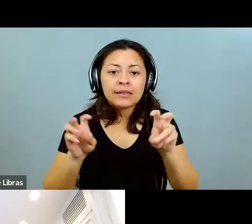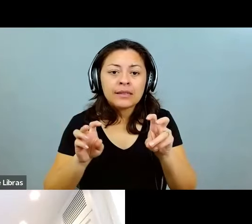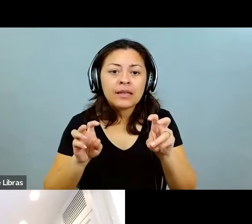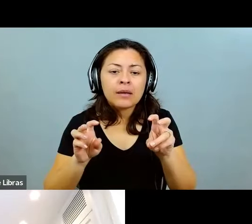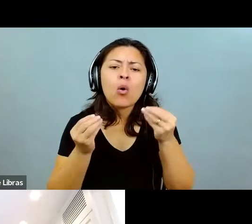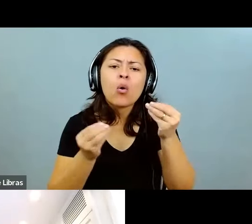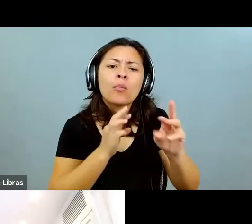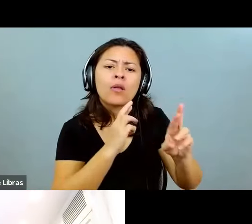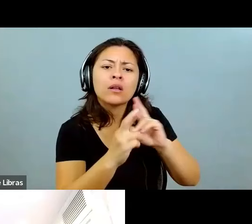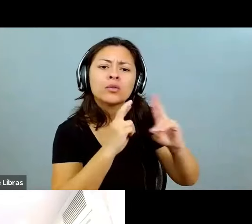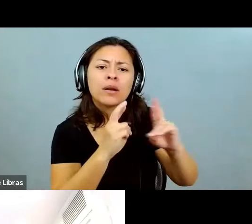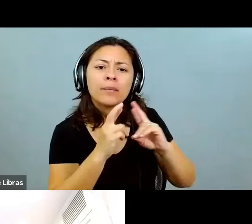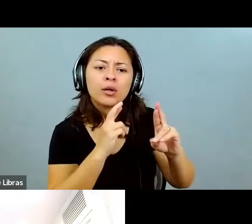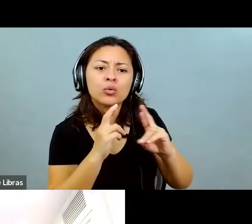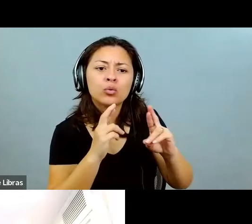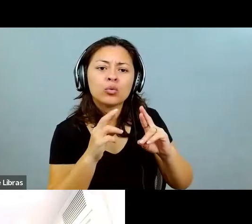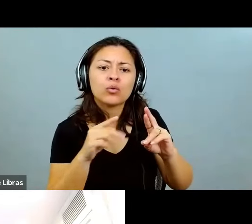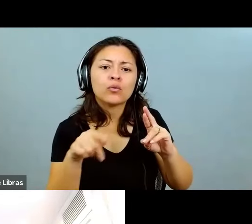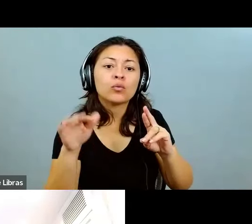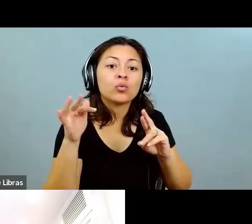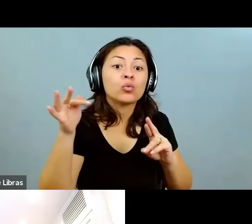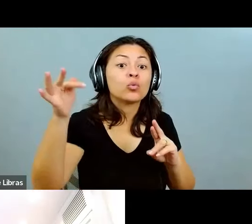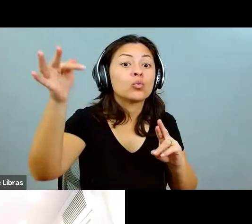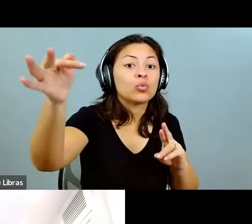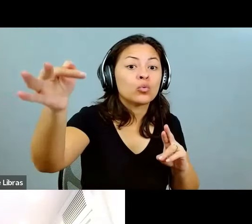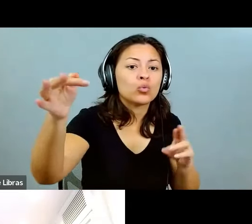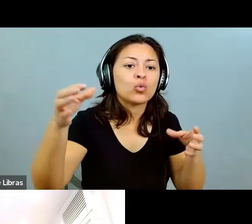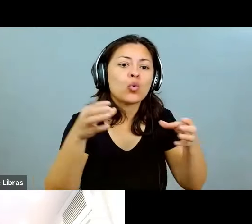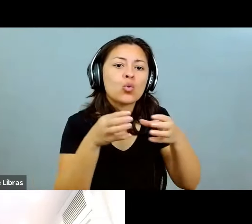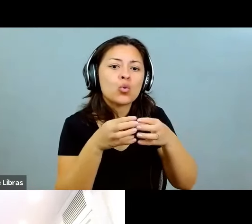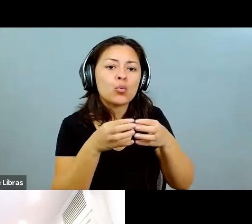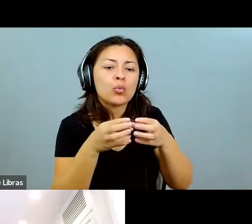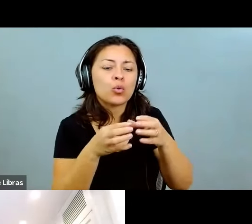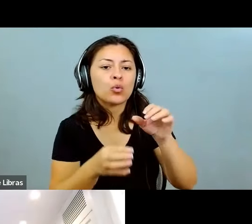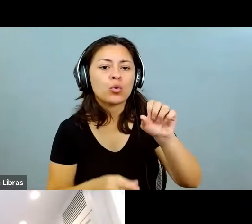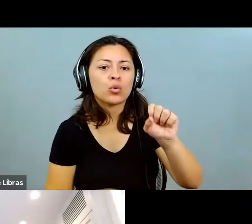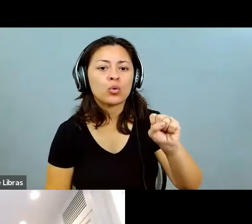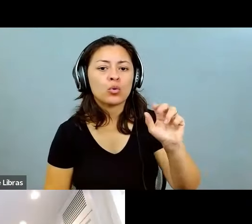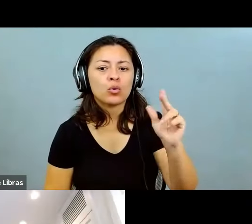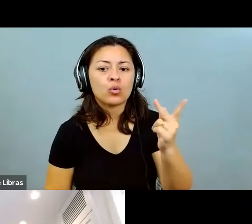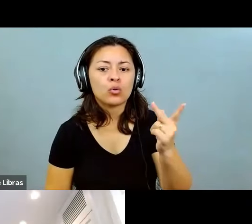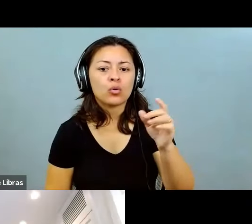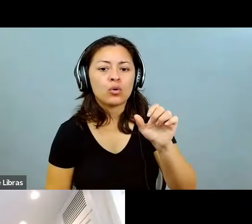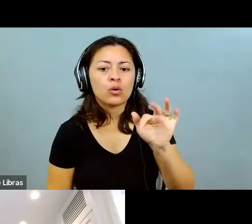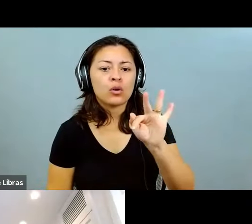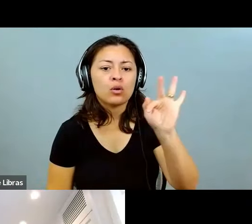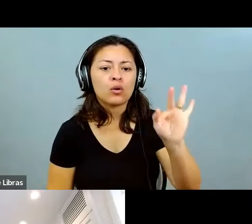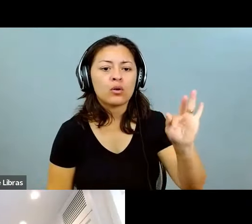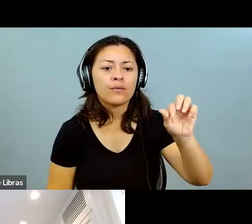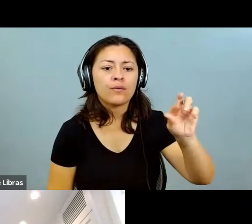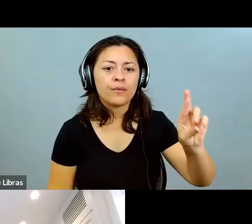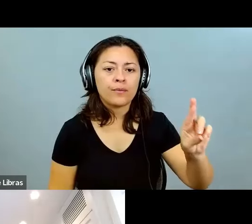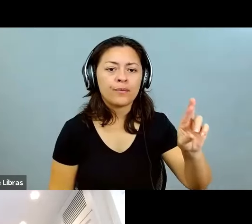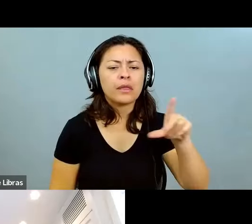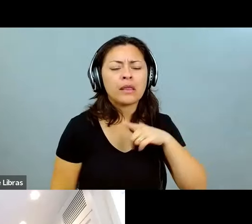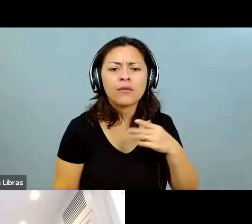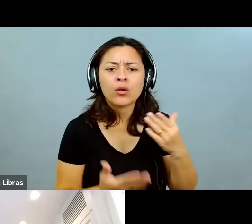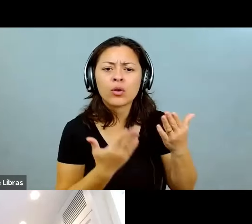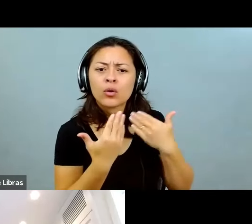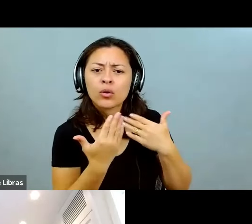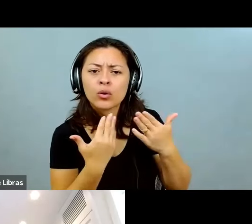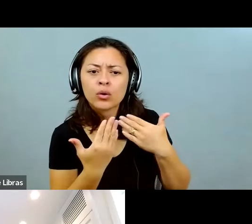relacionamento de de longo prazo ali com grupo se tem alguma coisa realmente alguma conversa alguma algum nível de